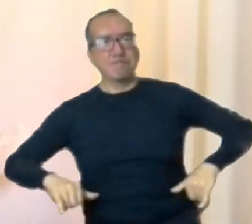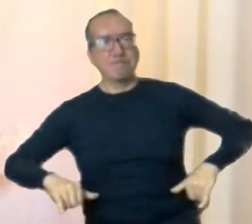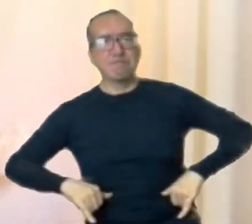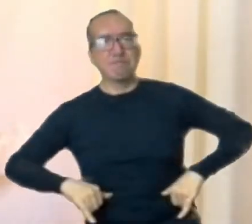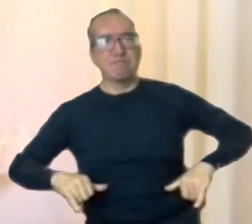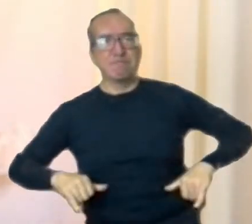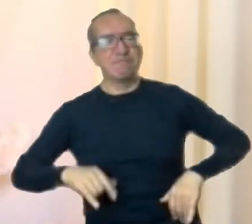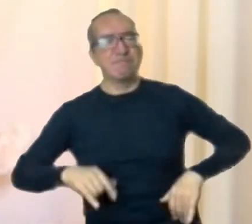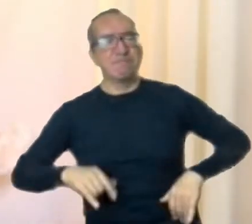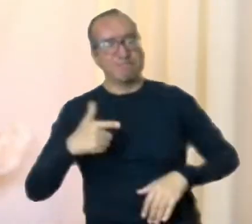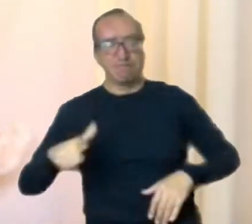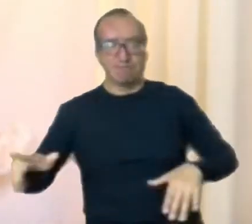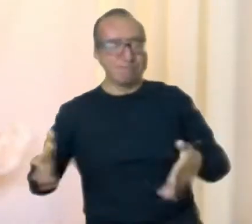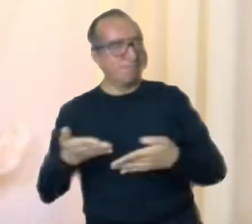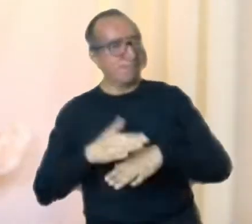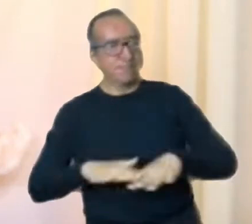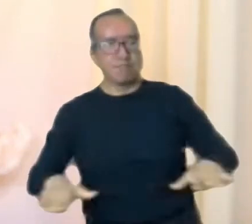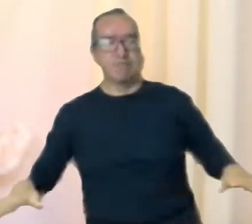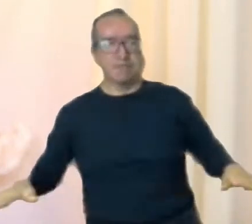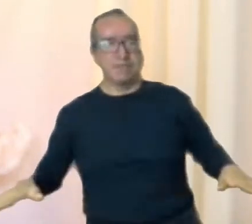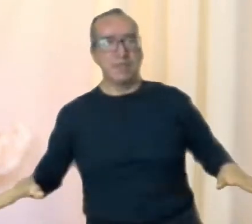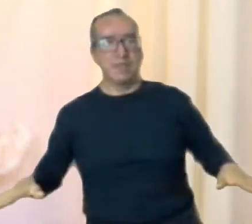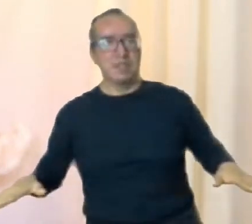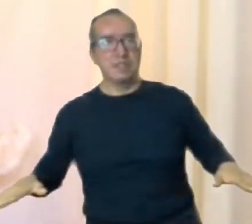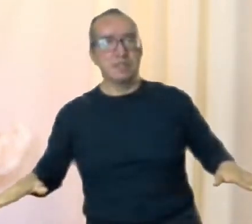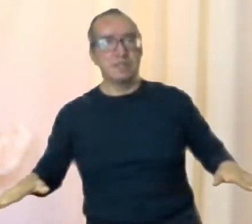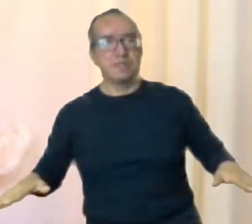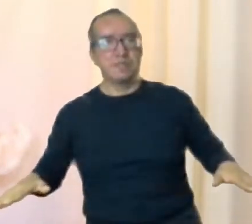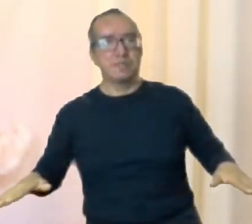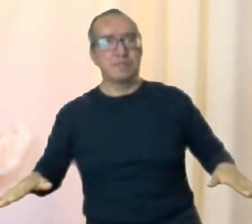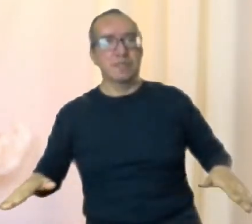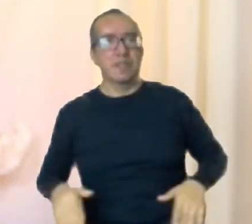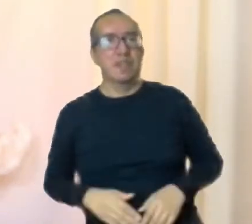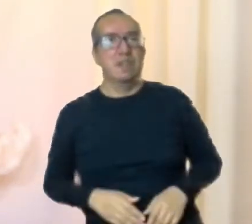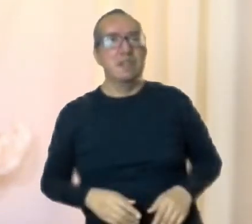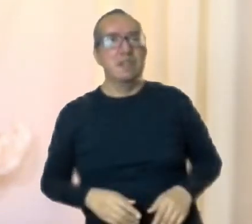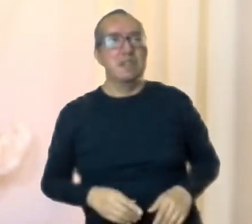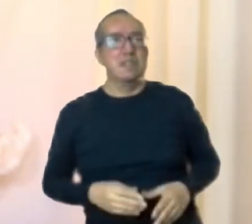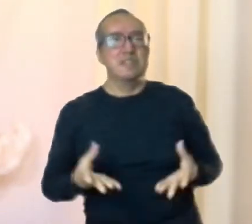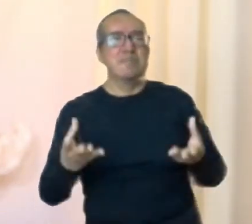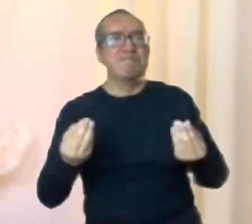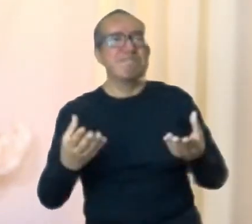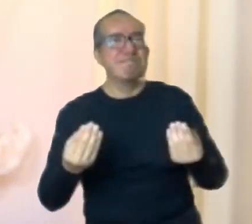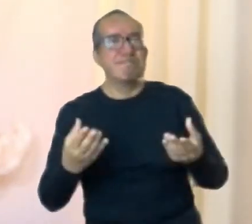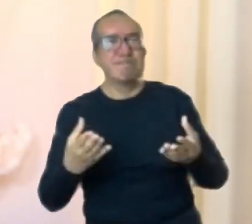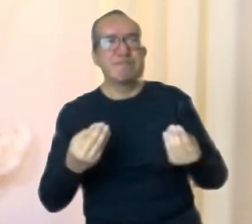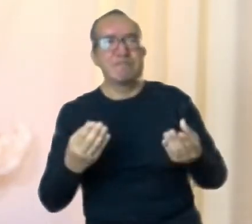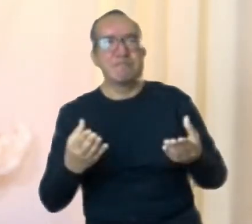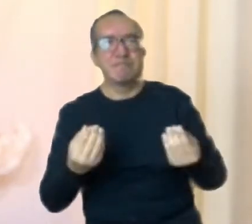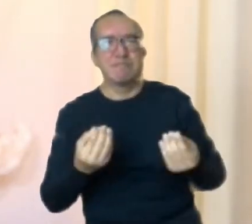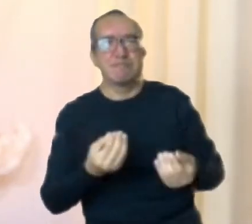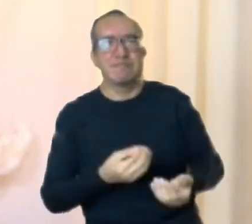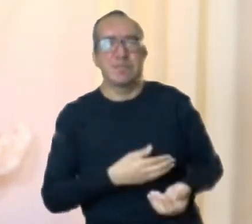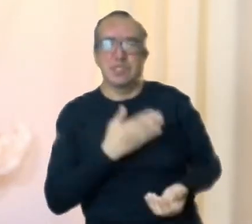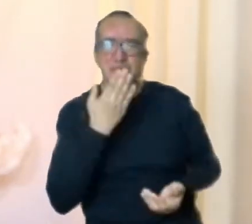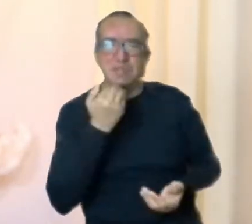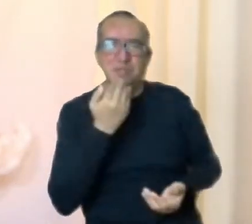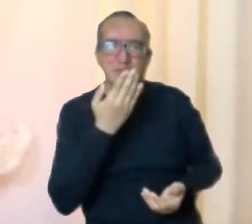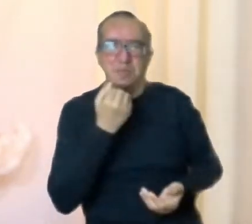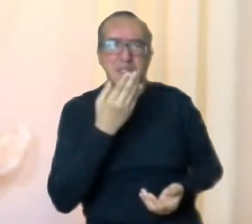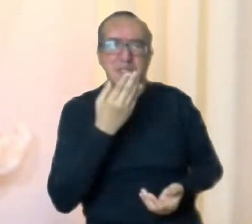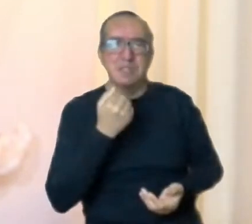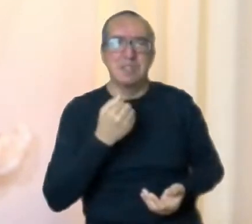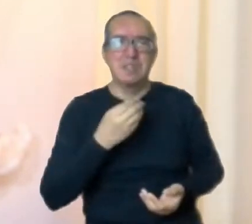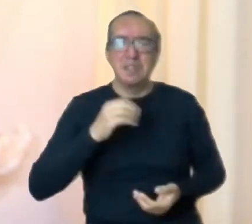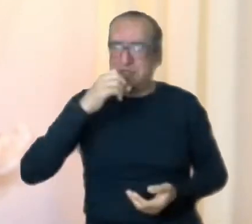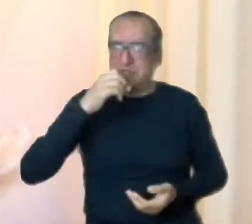Queridos, mais de 1 bilhão de toneladas de alimento indo parar no lixo. E não está indo parar no